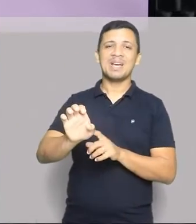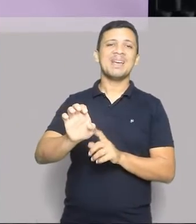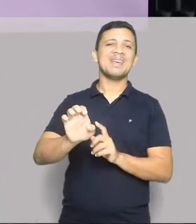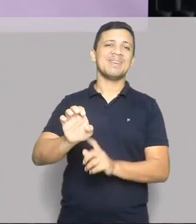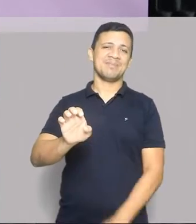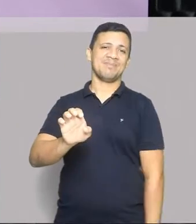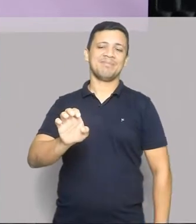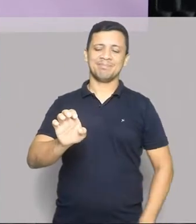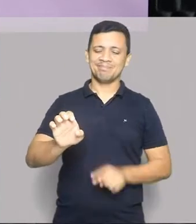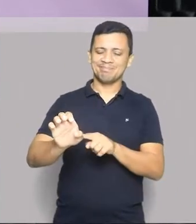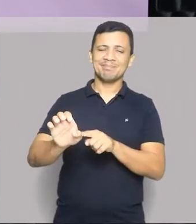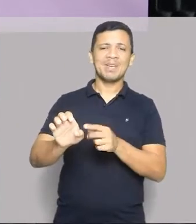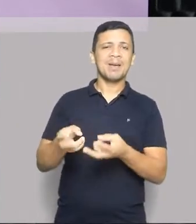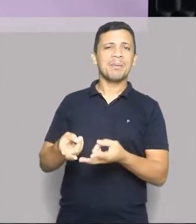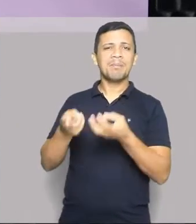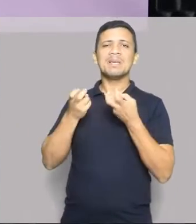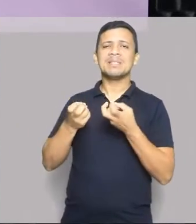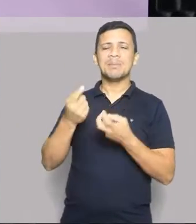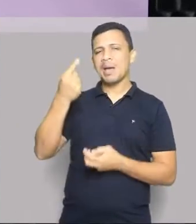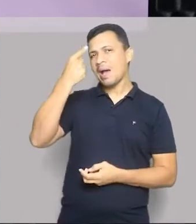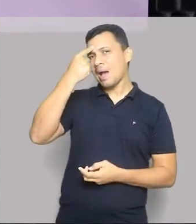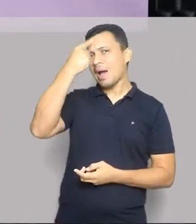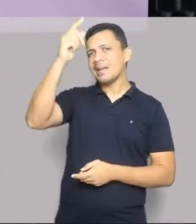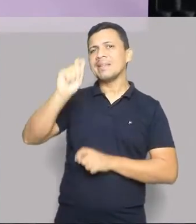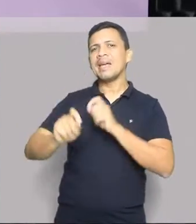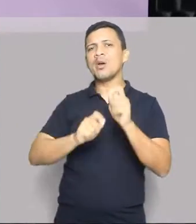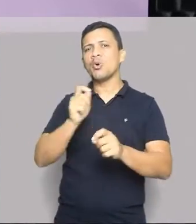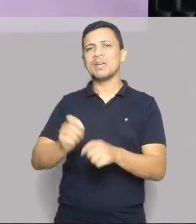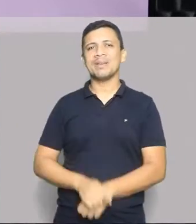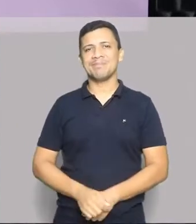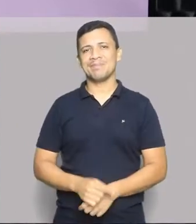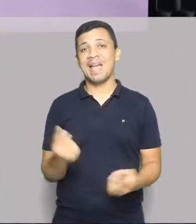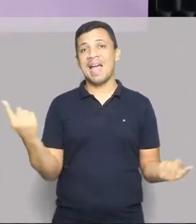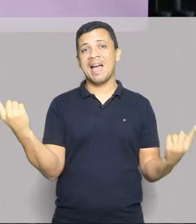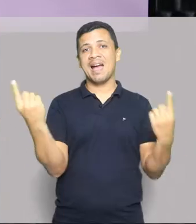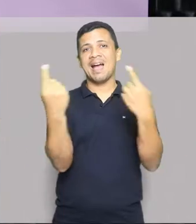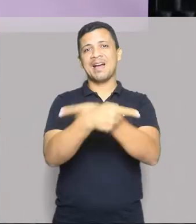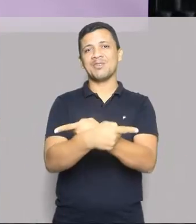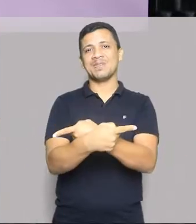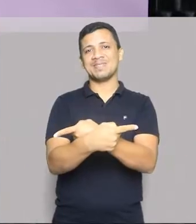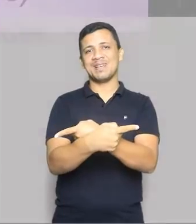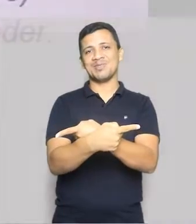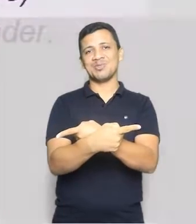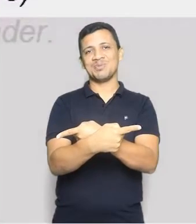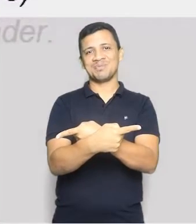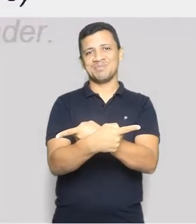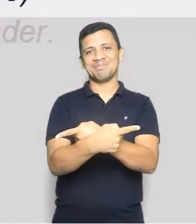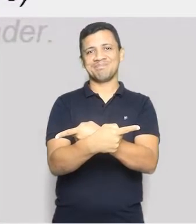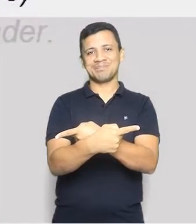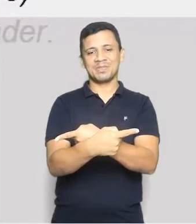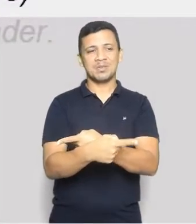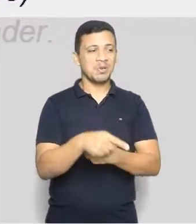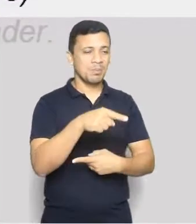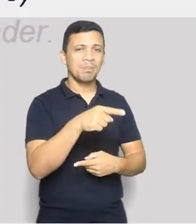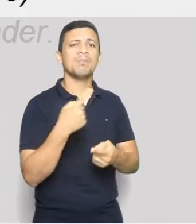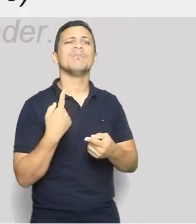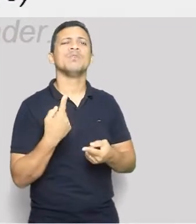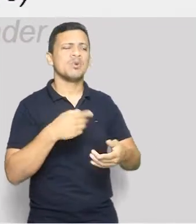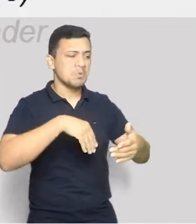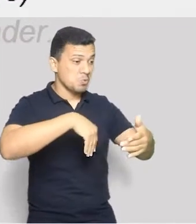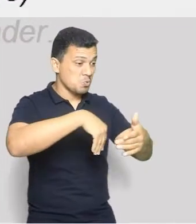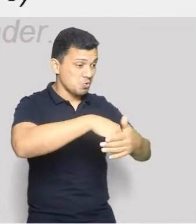mas é nítida a ideia de adversidade. Percebem? Olha só, o time jogou